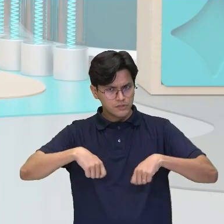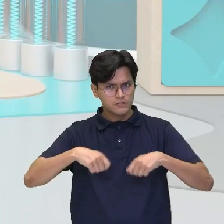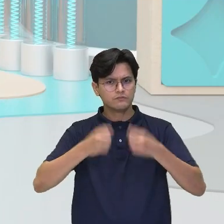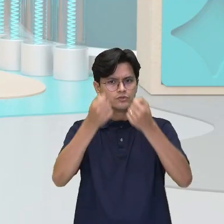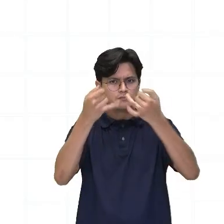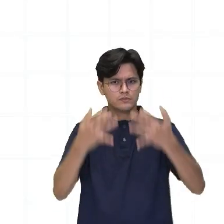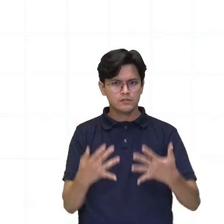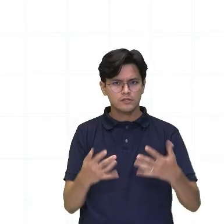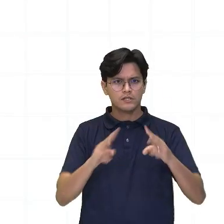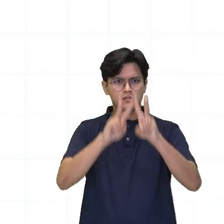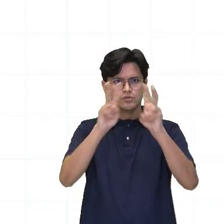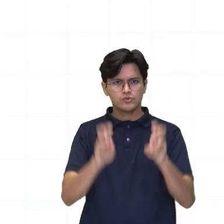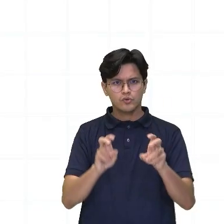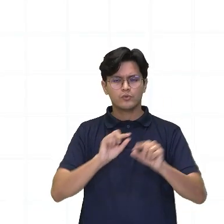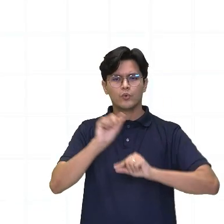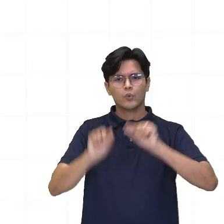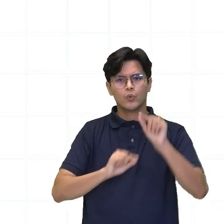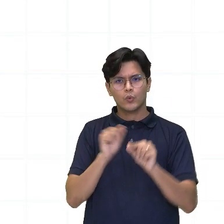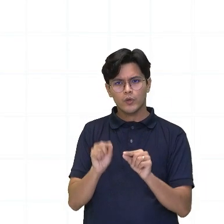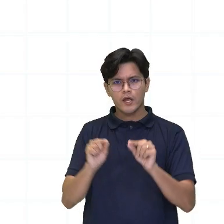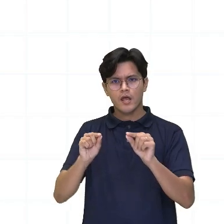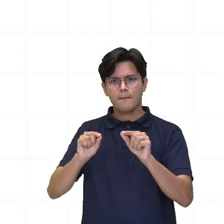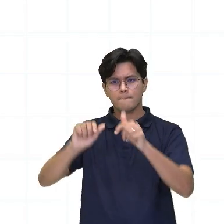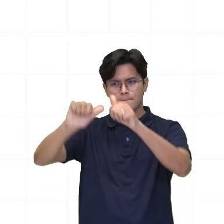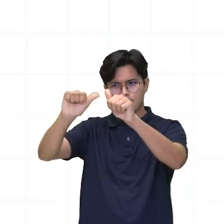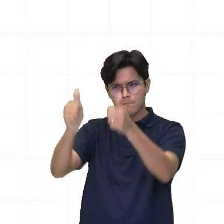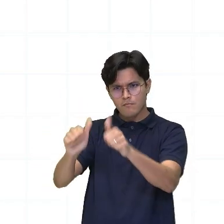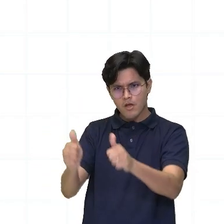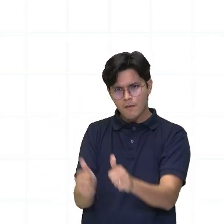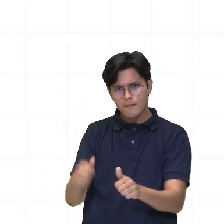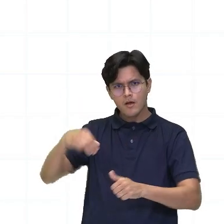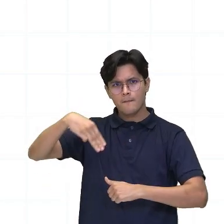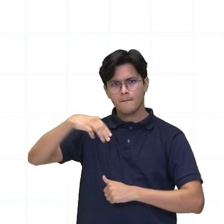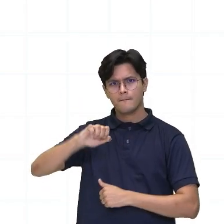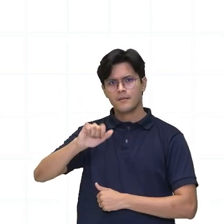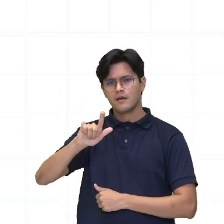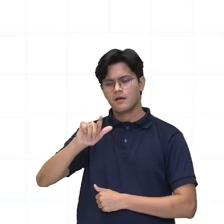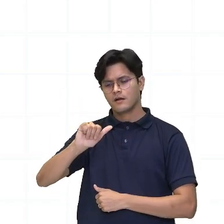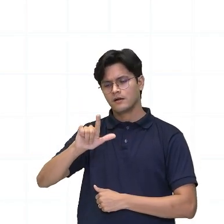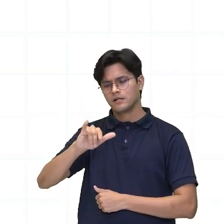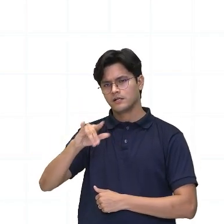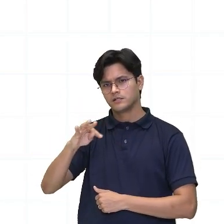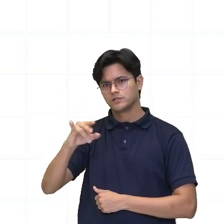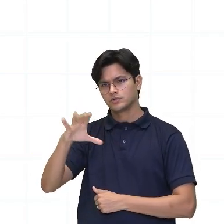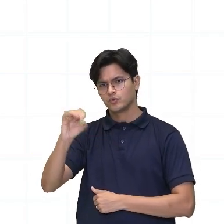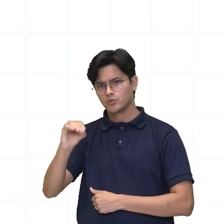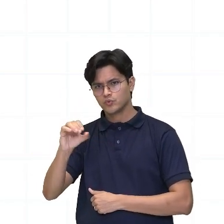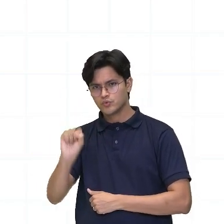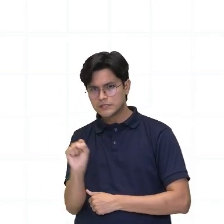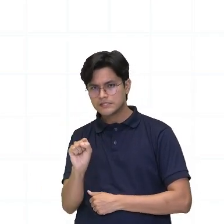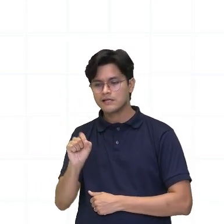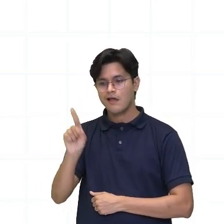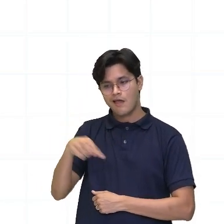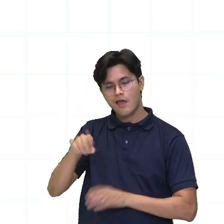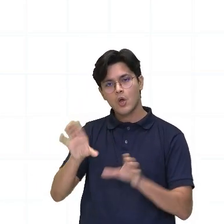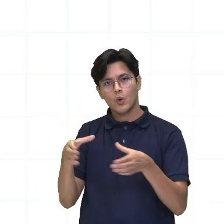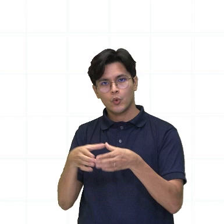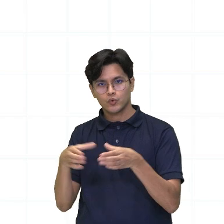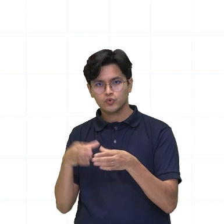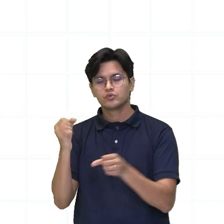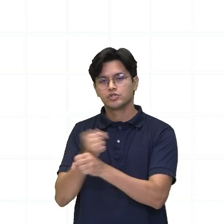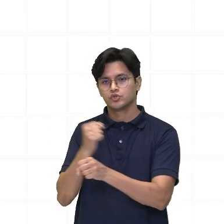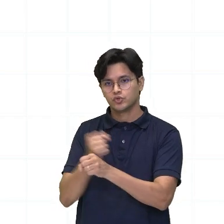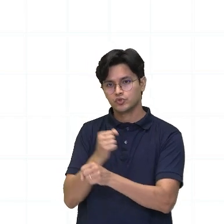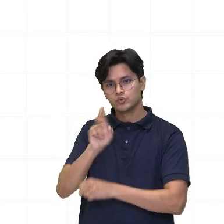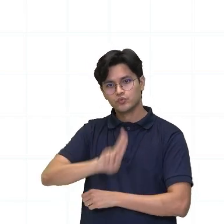esses conceitos. Vamos lá? Os monumentos megalíticos são conjuntos de construções milenares feitas com grandes